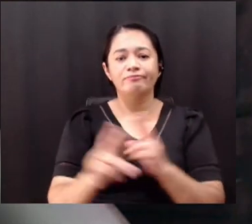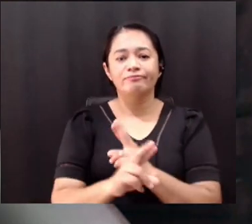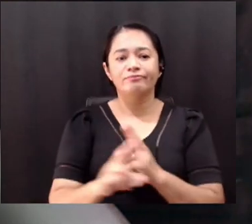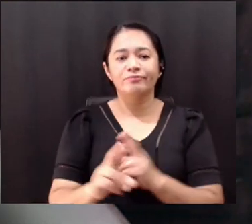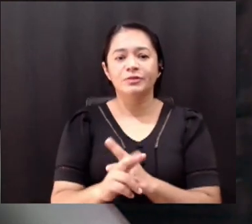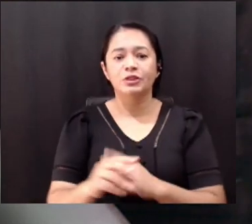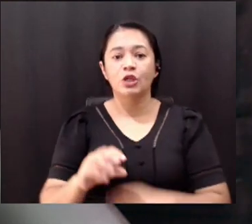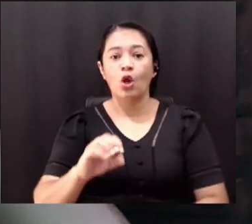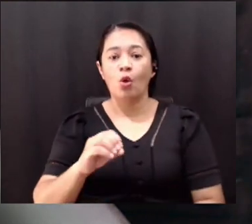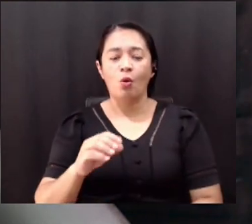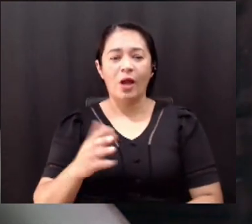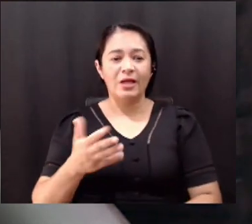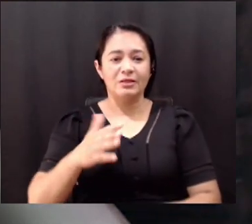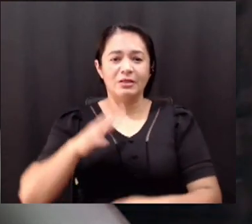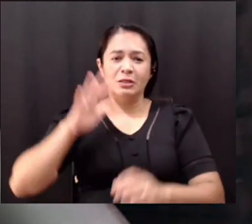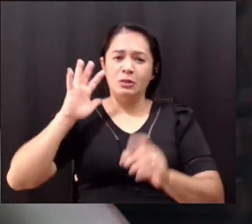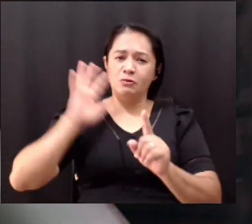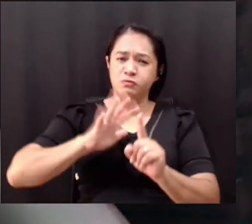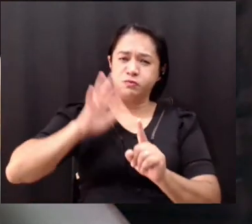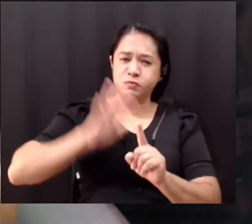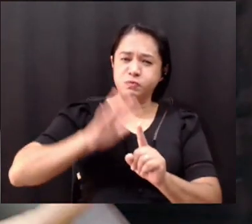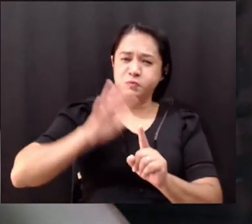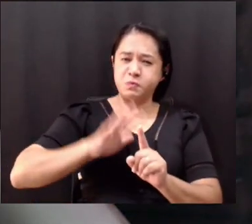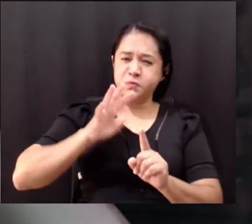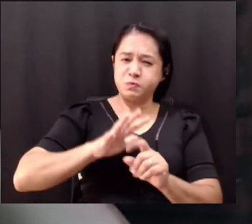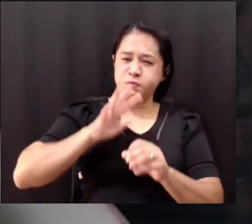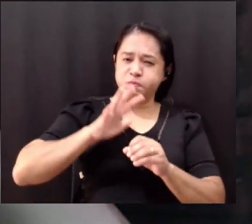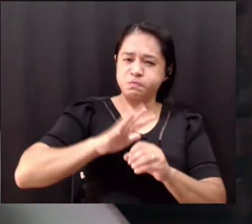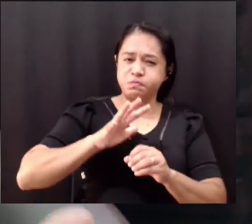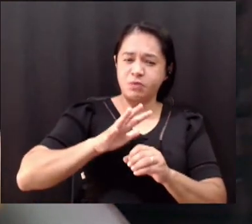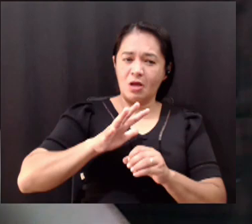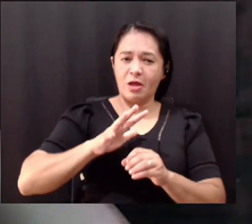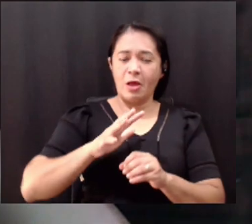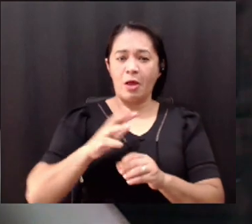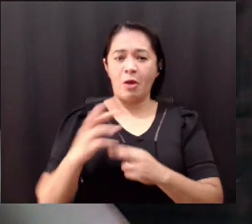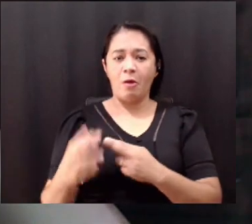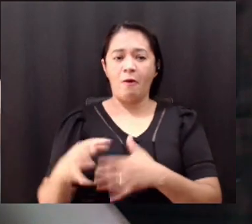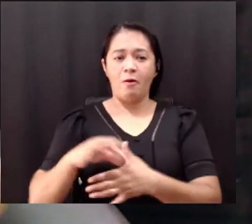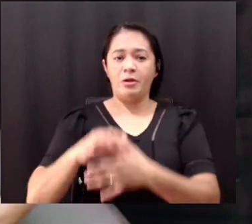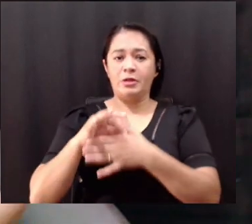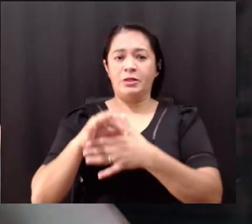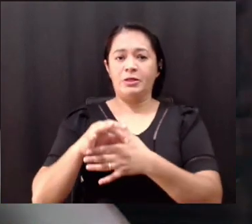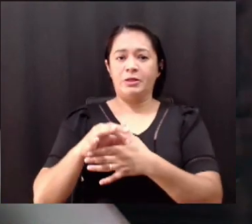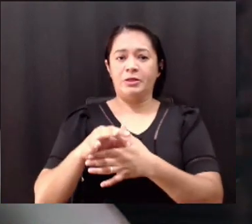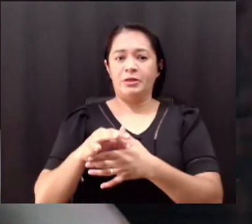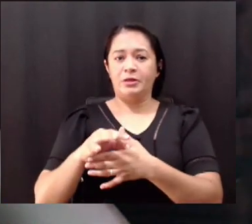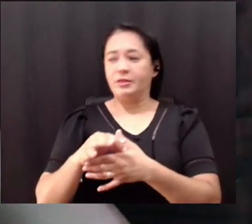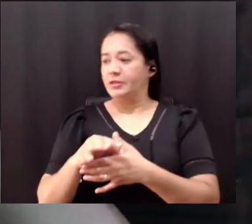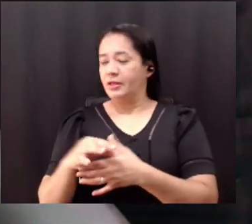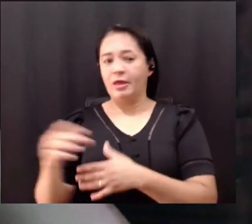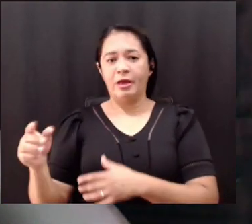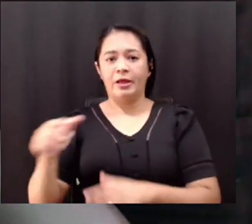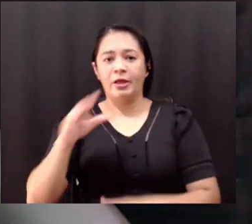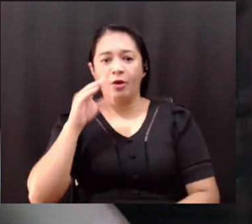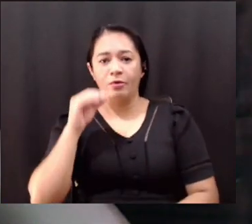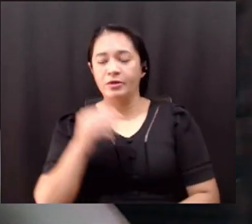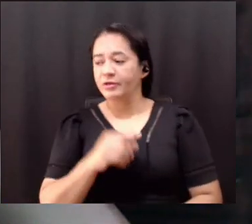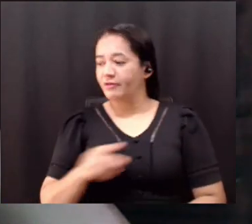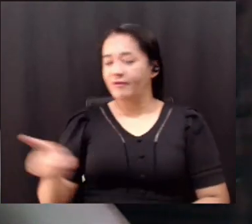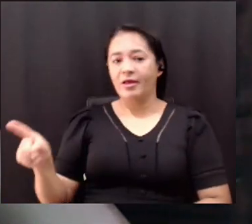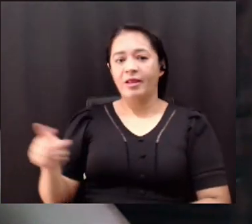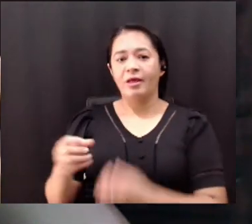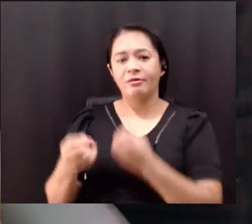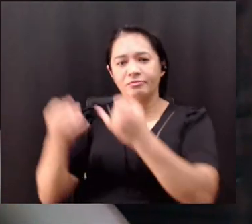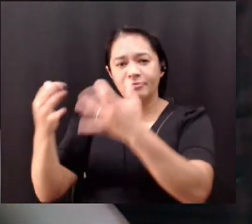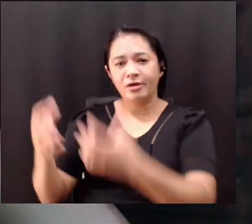de líderes, né, que não pode se aproximar, não pode ouvir o trabalhador que chega ou com alguma queixa ou com alguma questão, porque